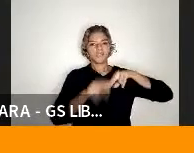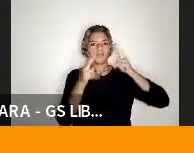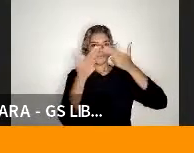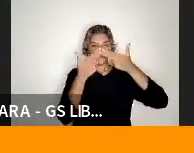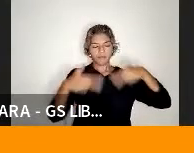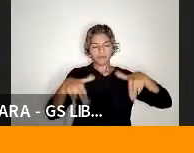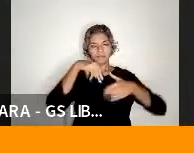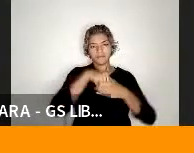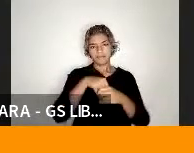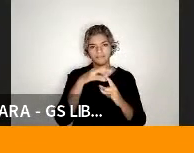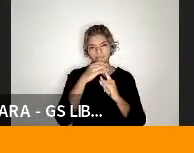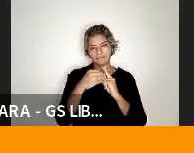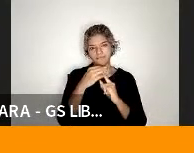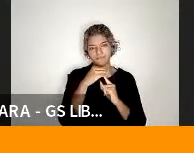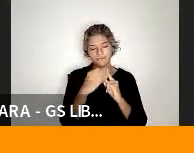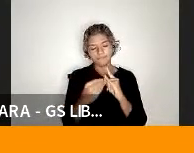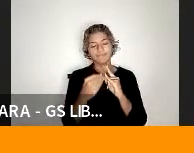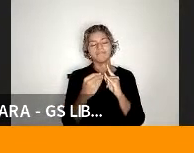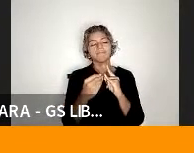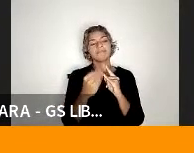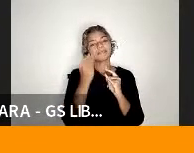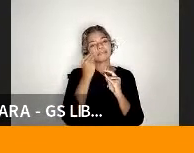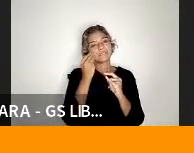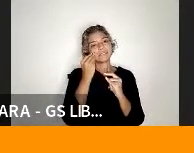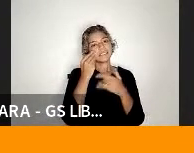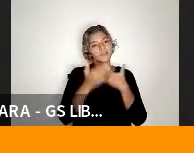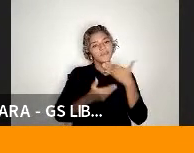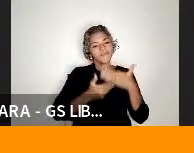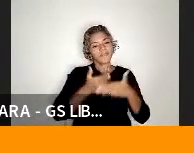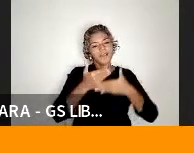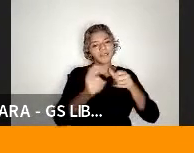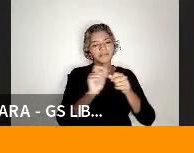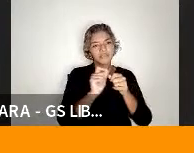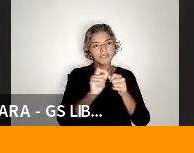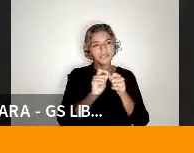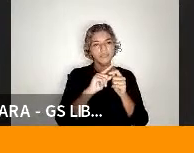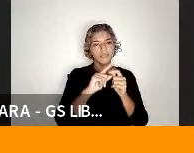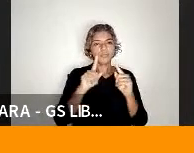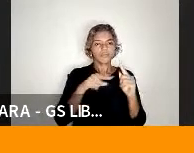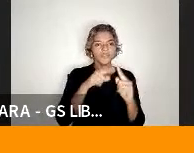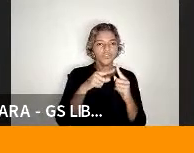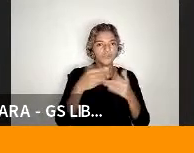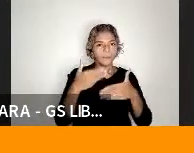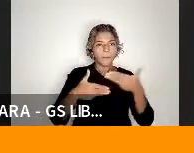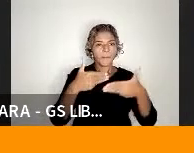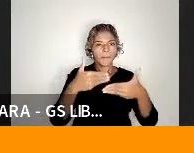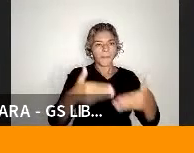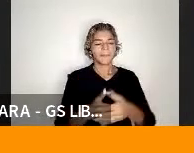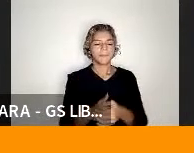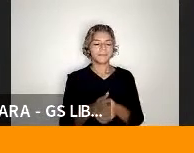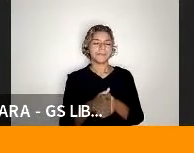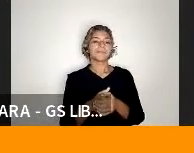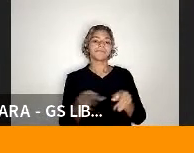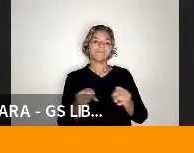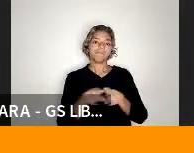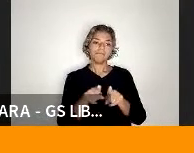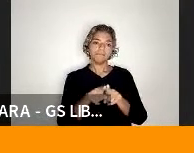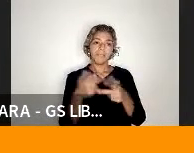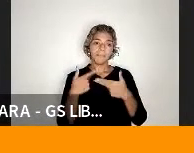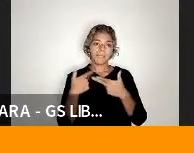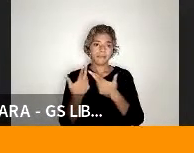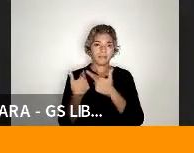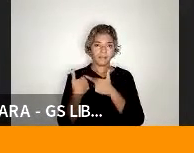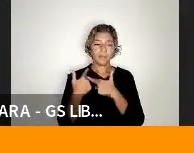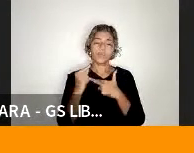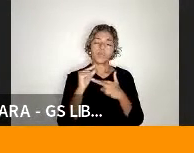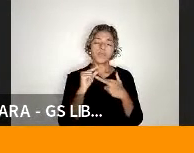colaborando para a construção de uma agenda. E a minha aproximação, né, com o Comitê para a Equidade de Gênero e Raça da Fiocruz,